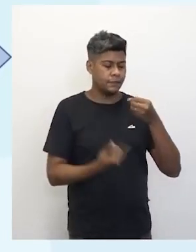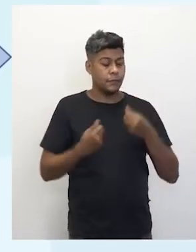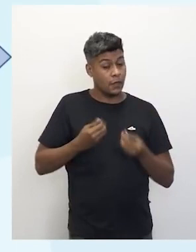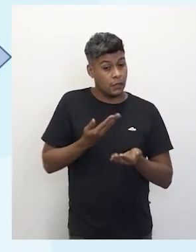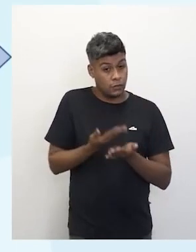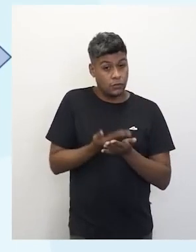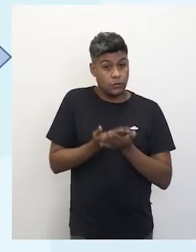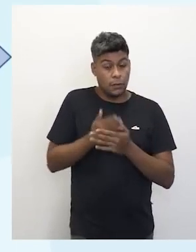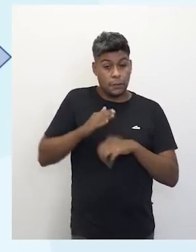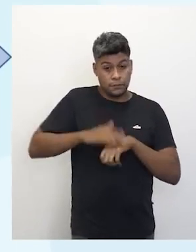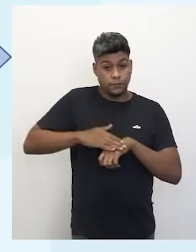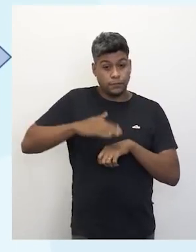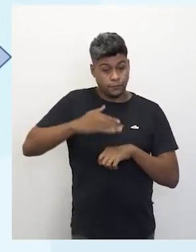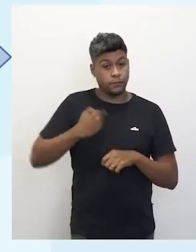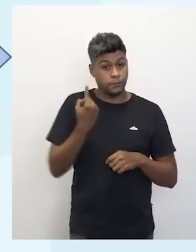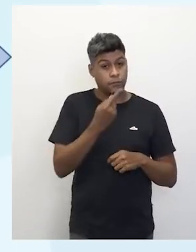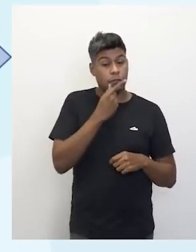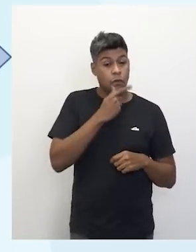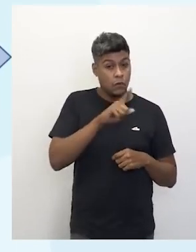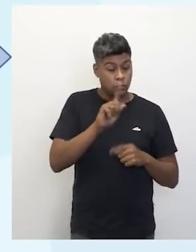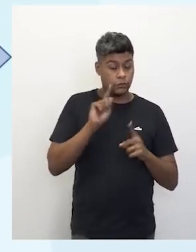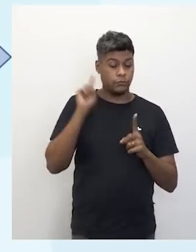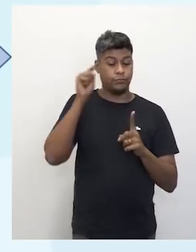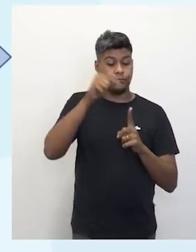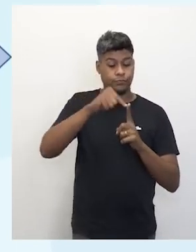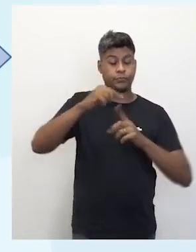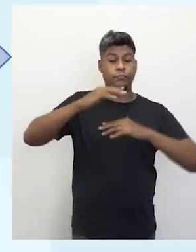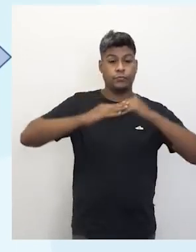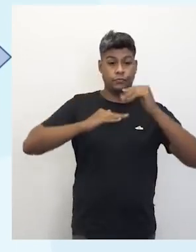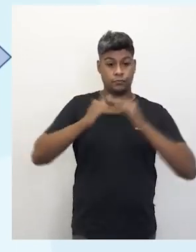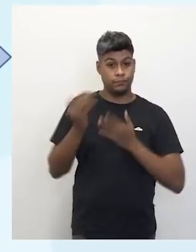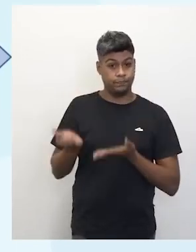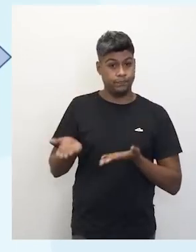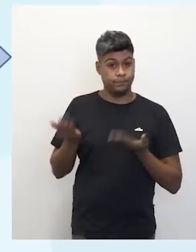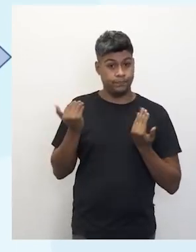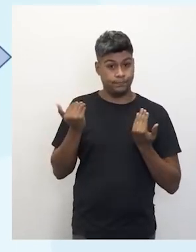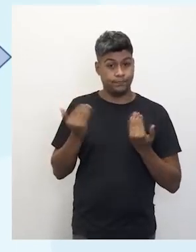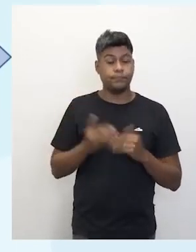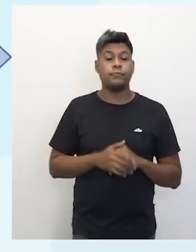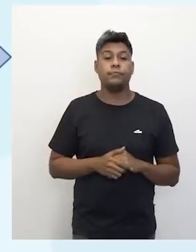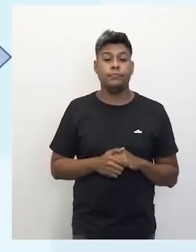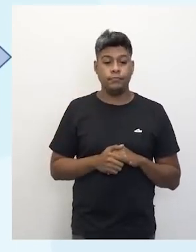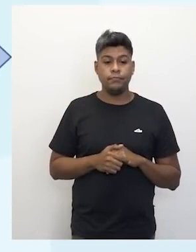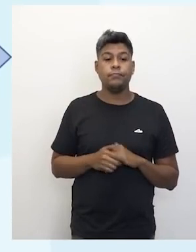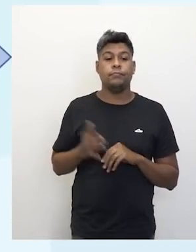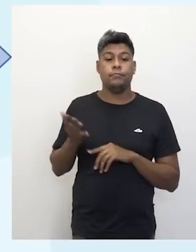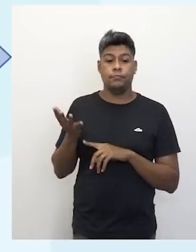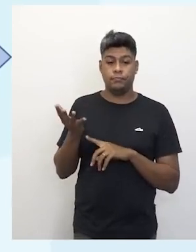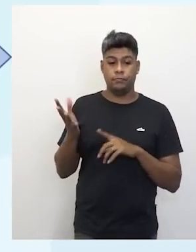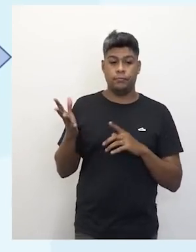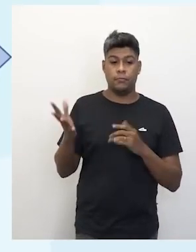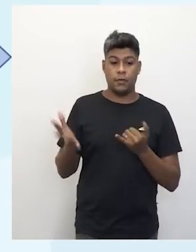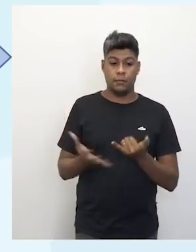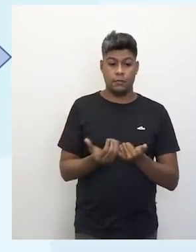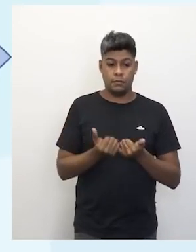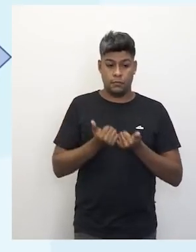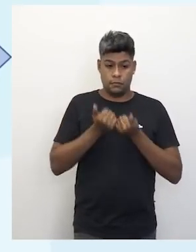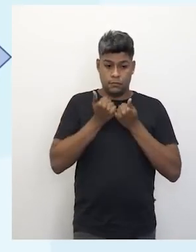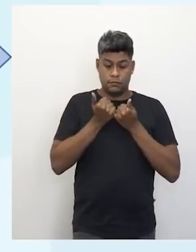aprofundar um pouquinho mais para que a gente consiga atingir essa habilidade. Vamos a eles? Patrimônio artístico e processo de